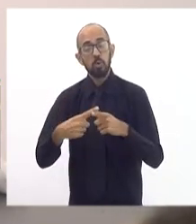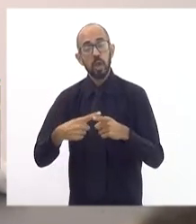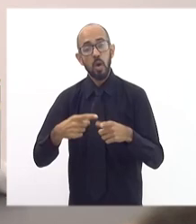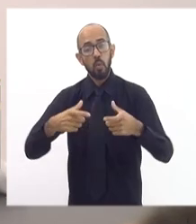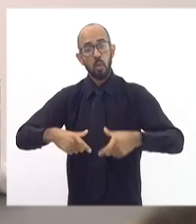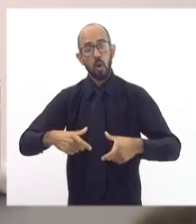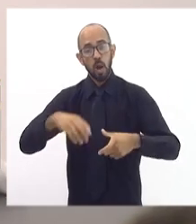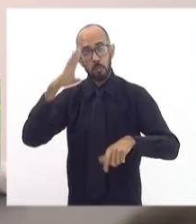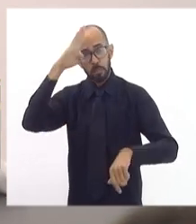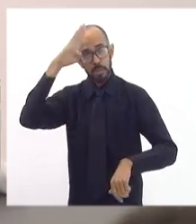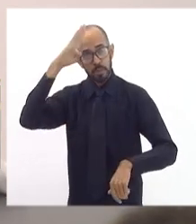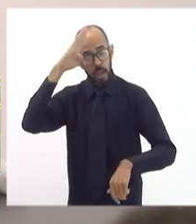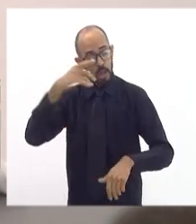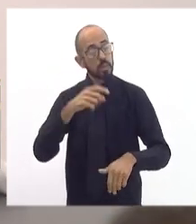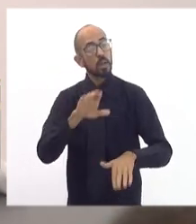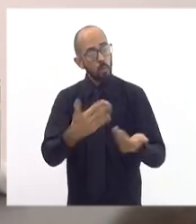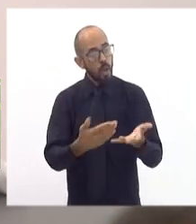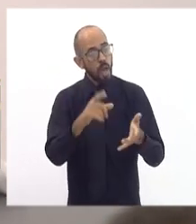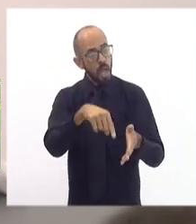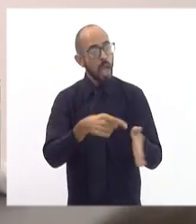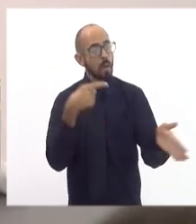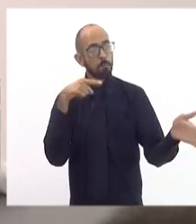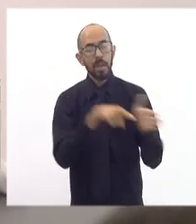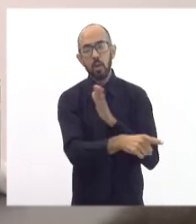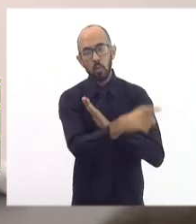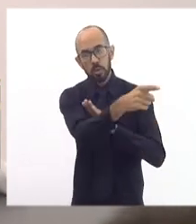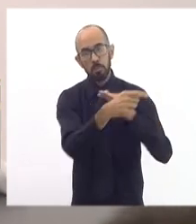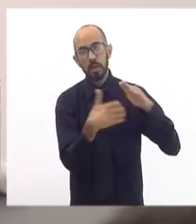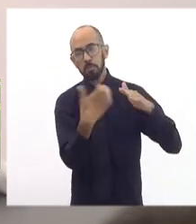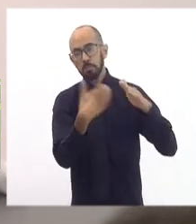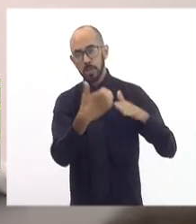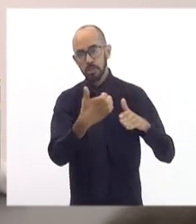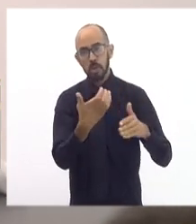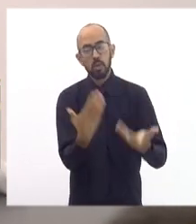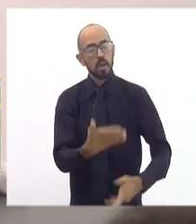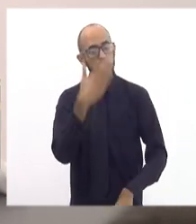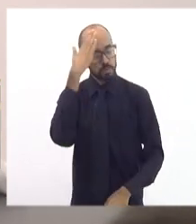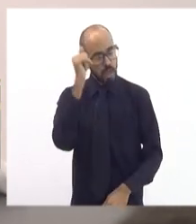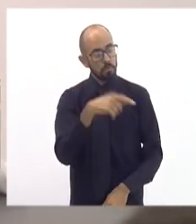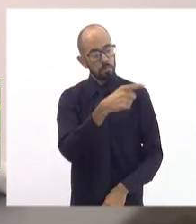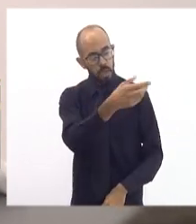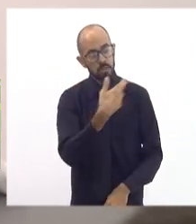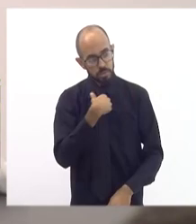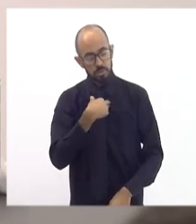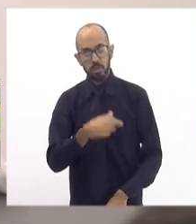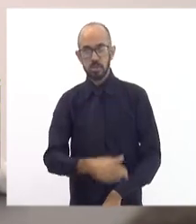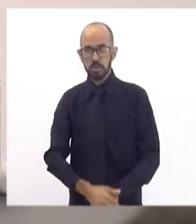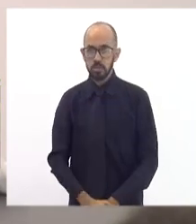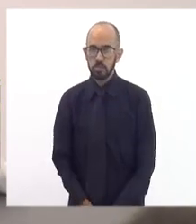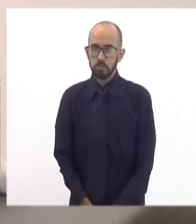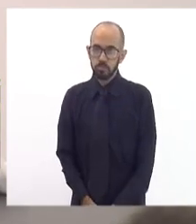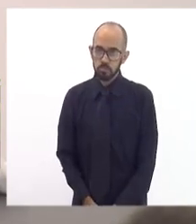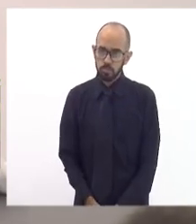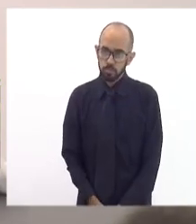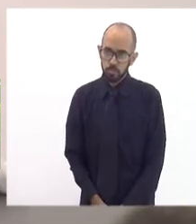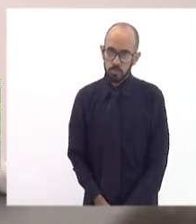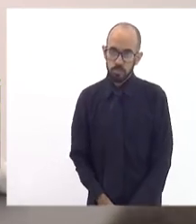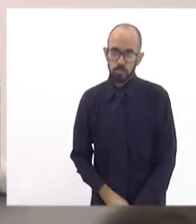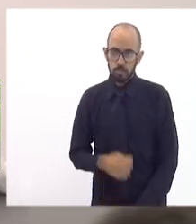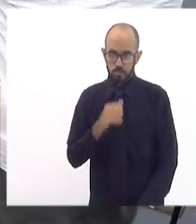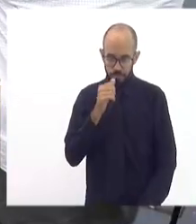essa pergunta que eu deixo e eu quero saber o que que vocês vão fazer com nosso pescador obrigado